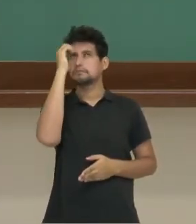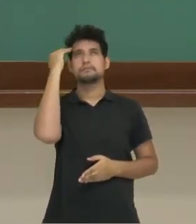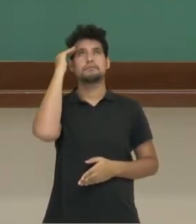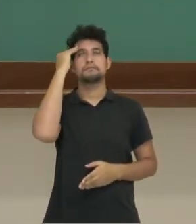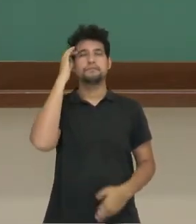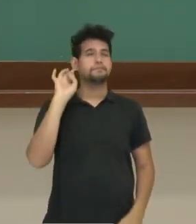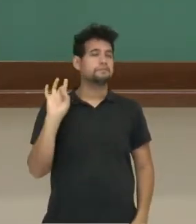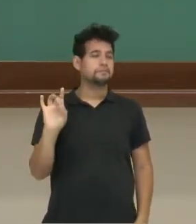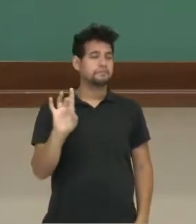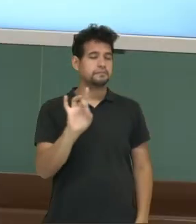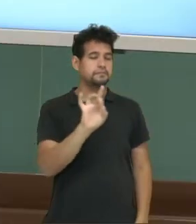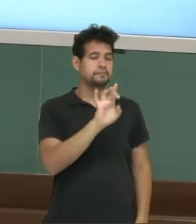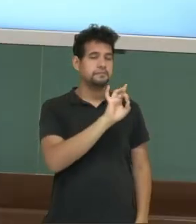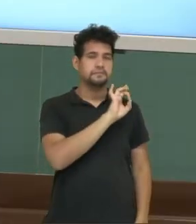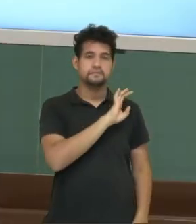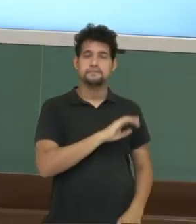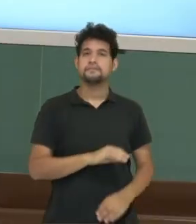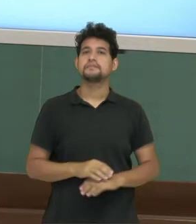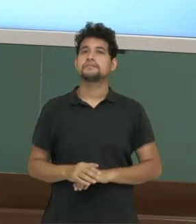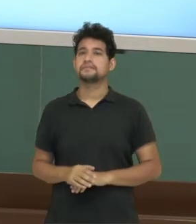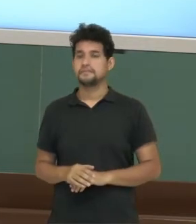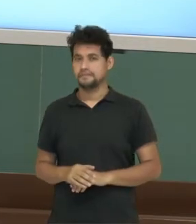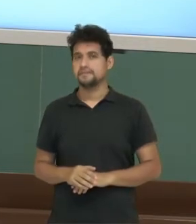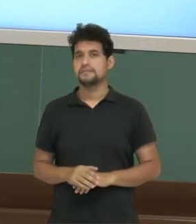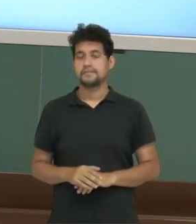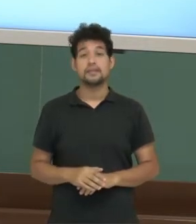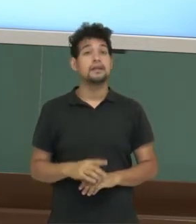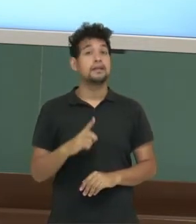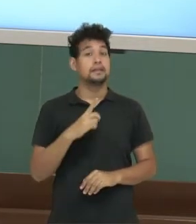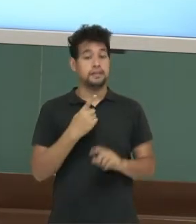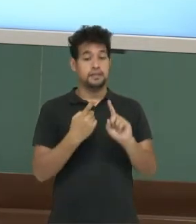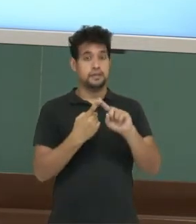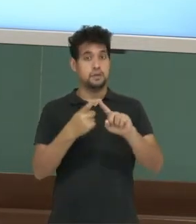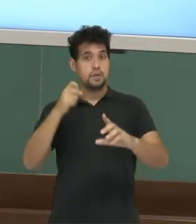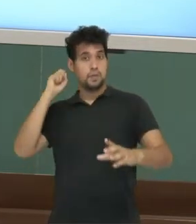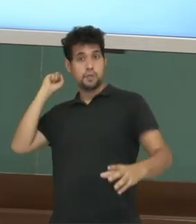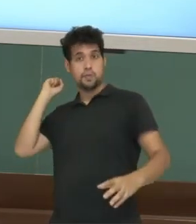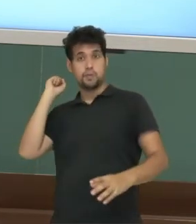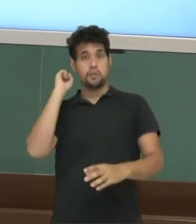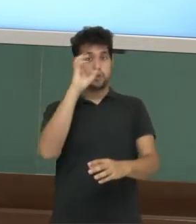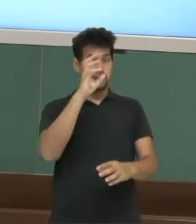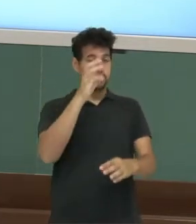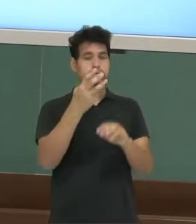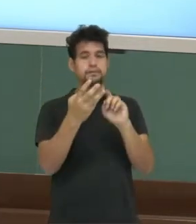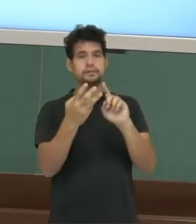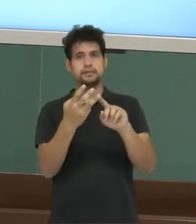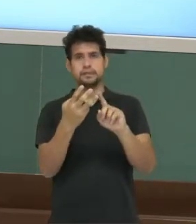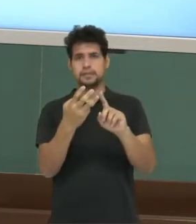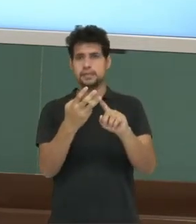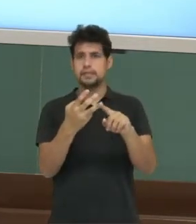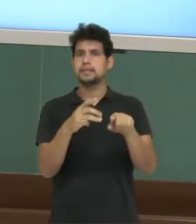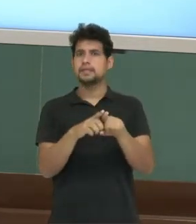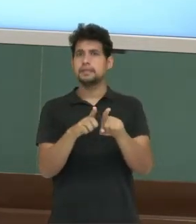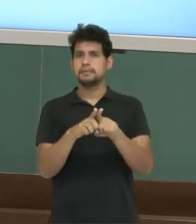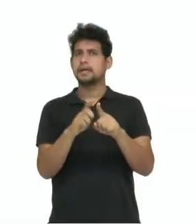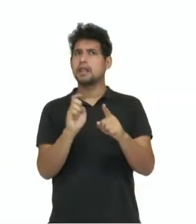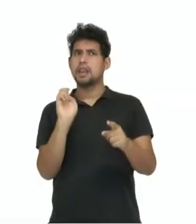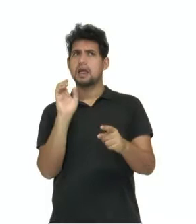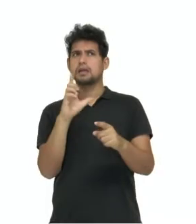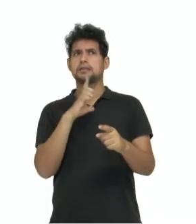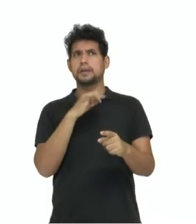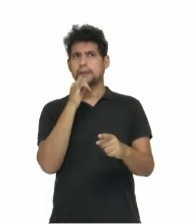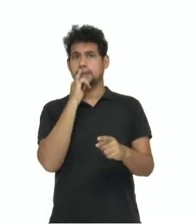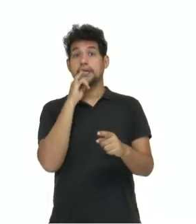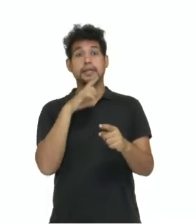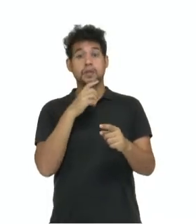dessas provas, ok? Então, nós temos um arremesso e 3 lançamentos dentro do atletismo. O arremesso